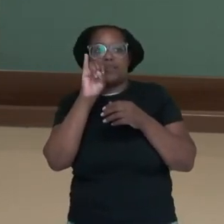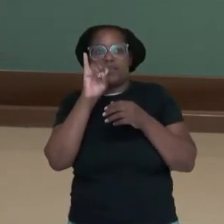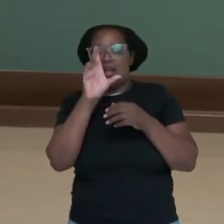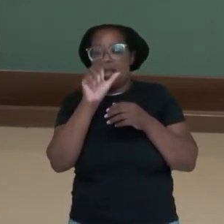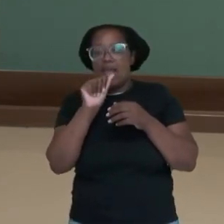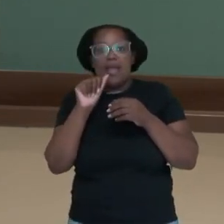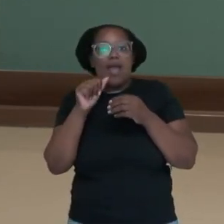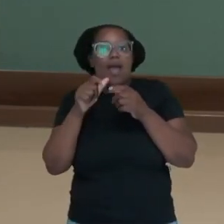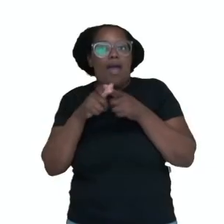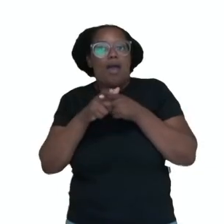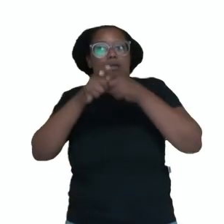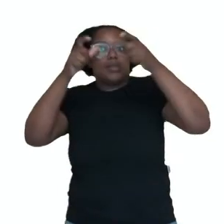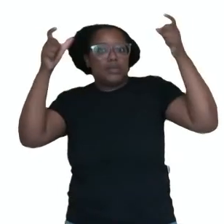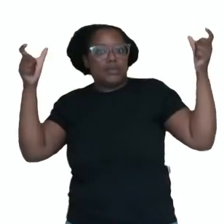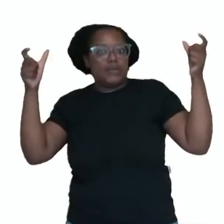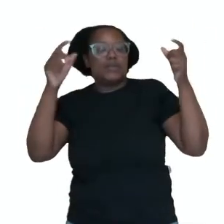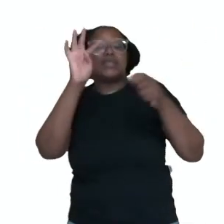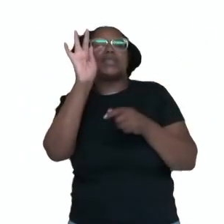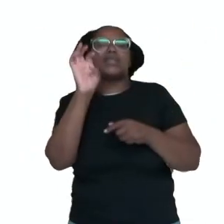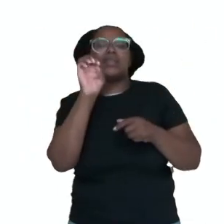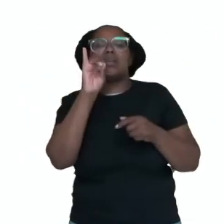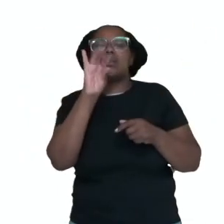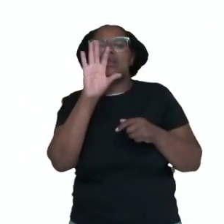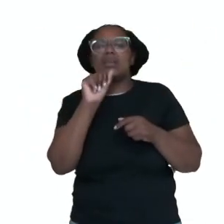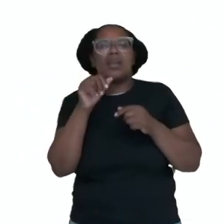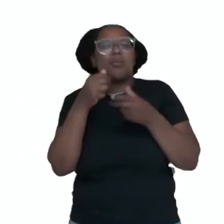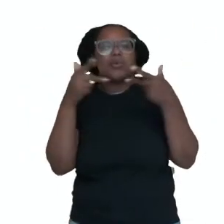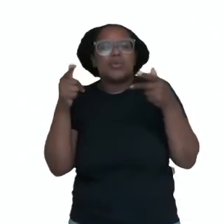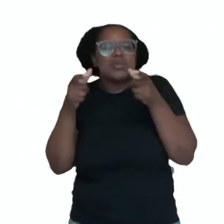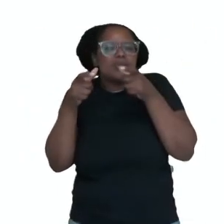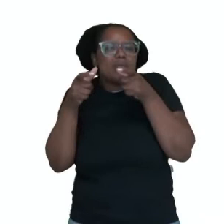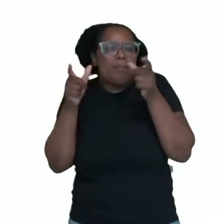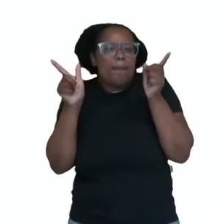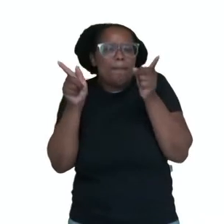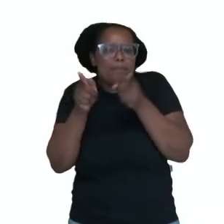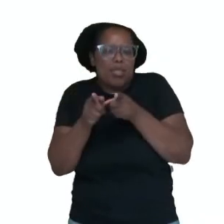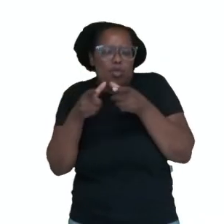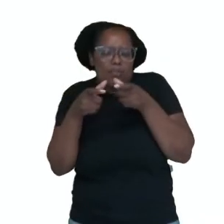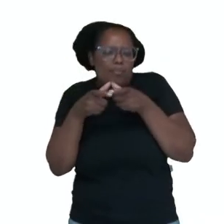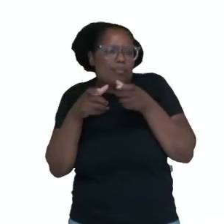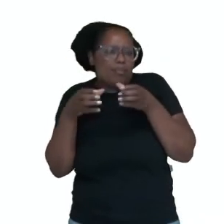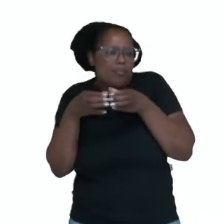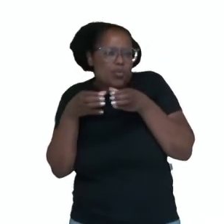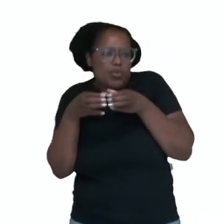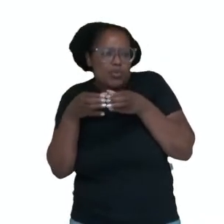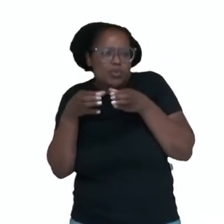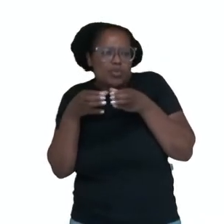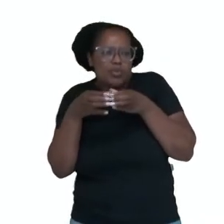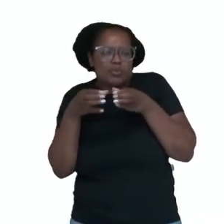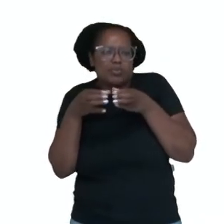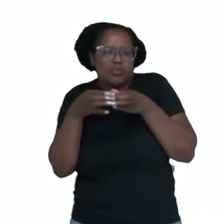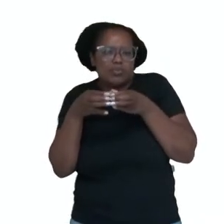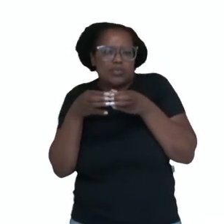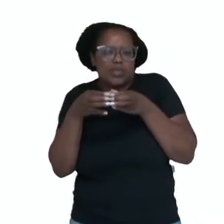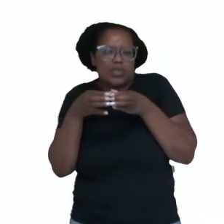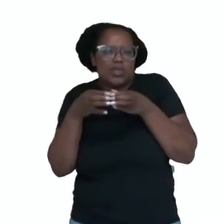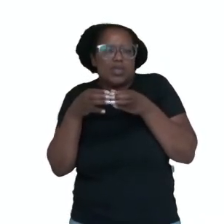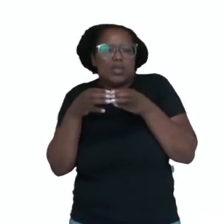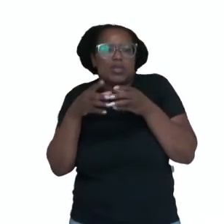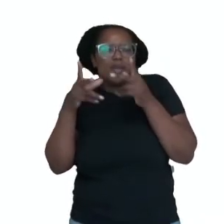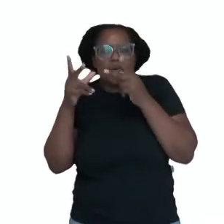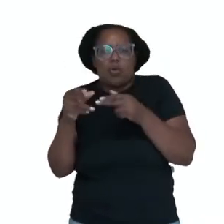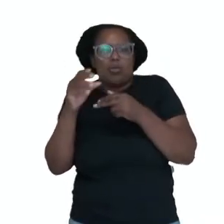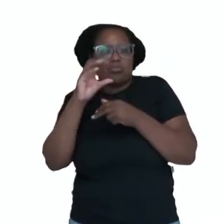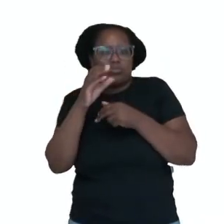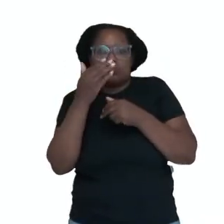entrelaçam. Por exemplo, na esquerda, nós temos uma pequena cadeia alimentar. Fitoplâncton que serve de alimento para o crio, e o